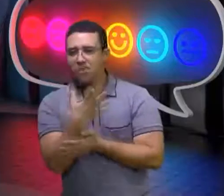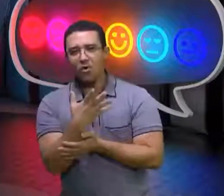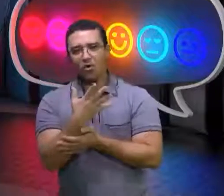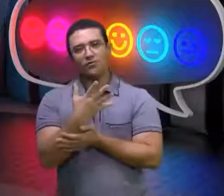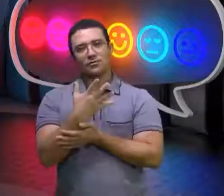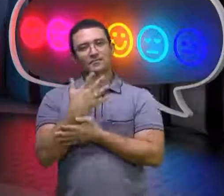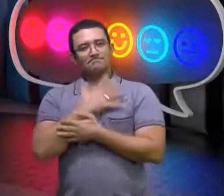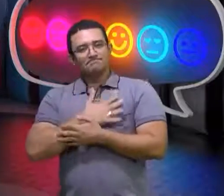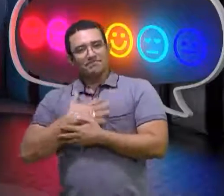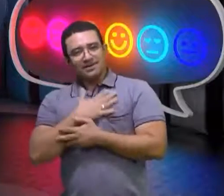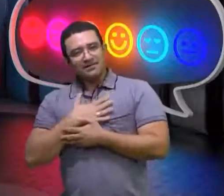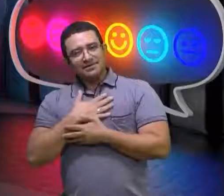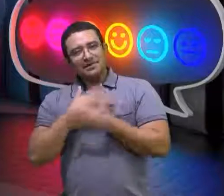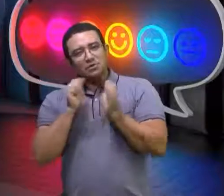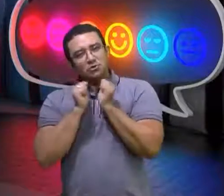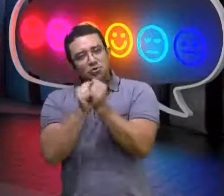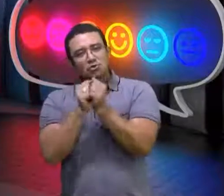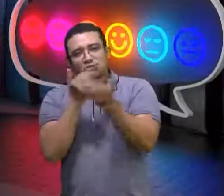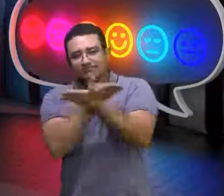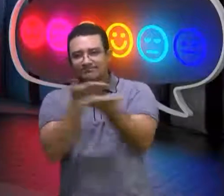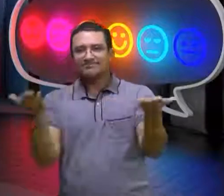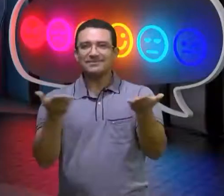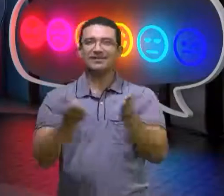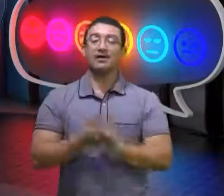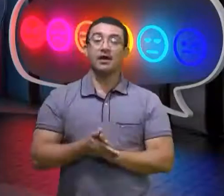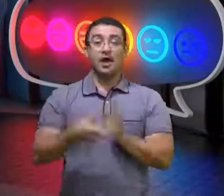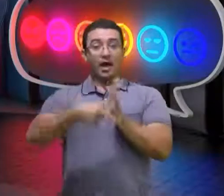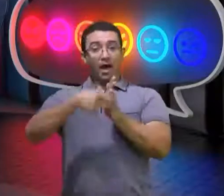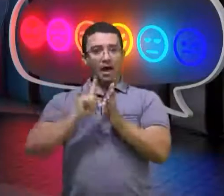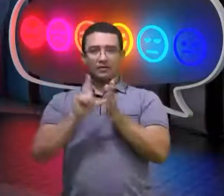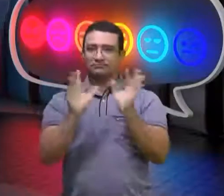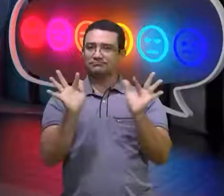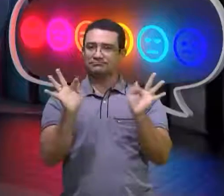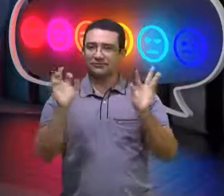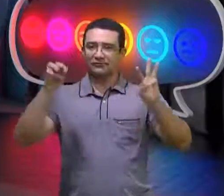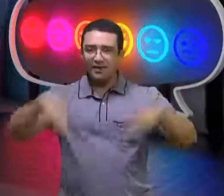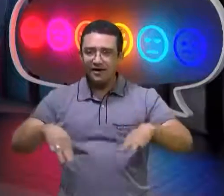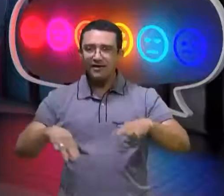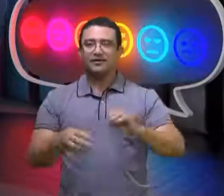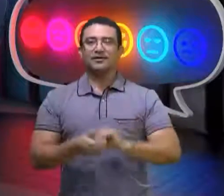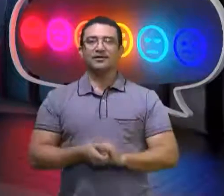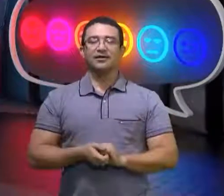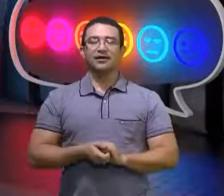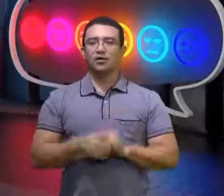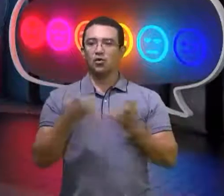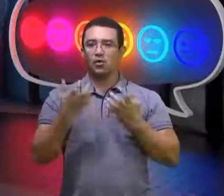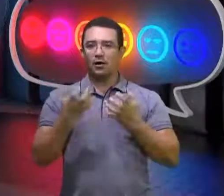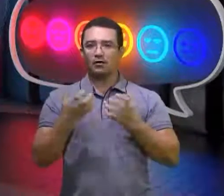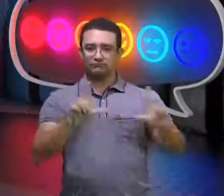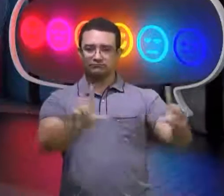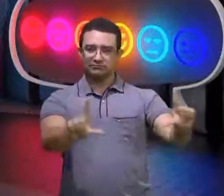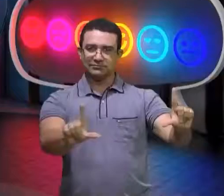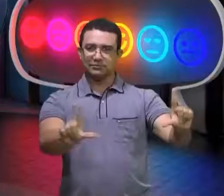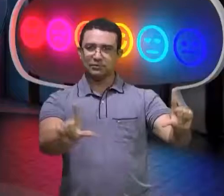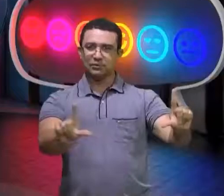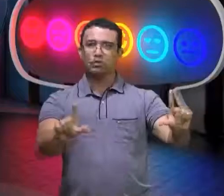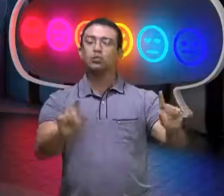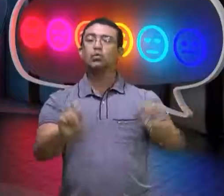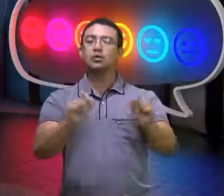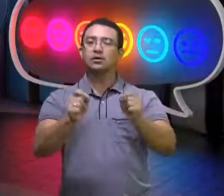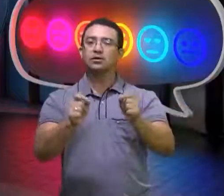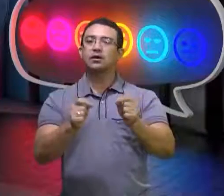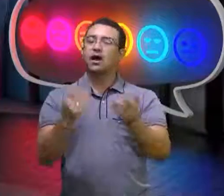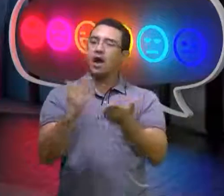com vocês, espero que vocês tenham gostado. E antes da gente encerrar, da gente se despedir, eu deixo aí na tela novamente